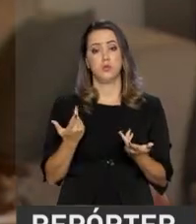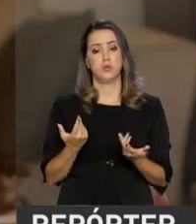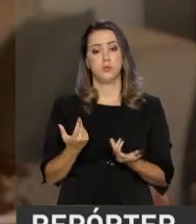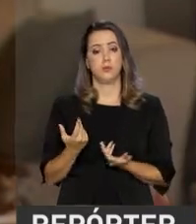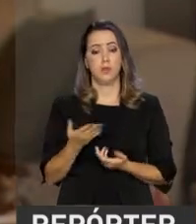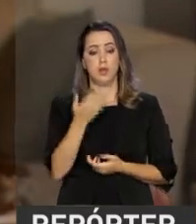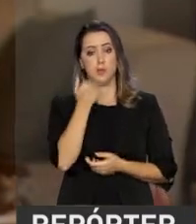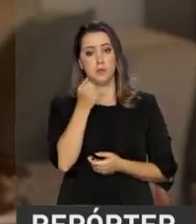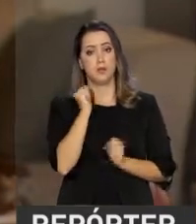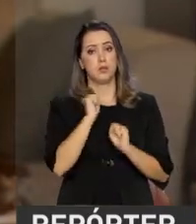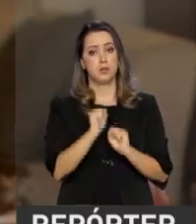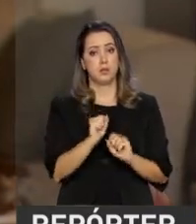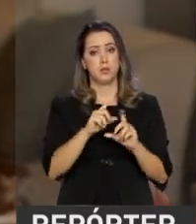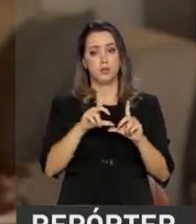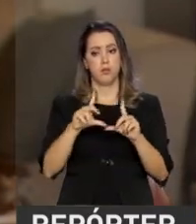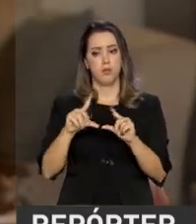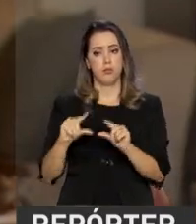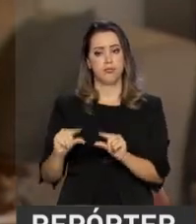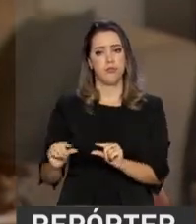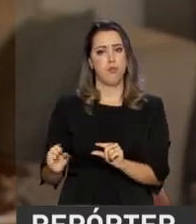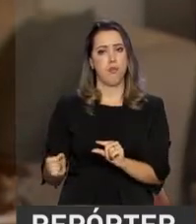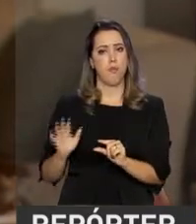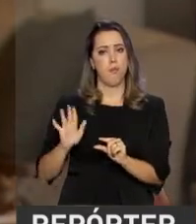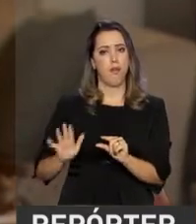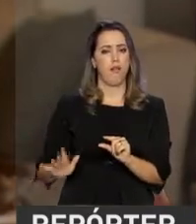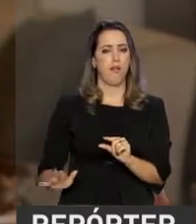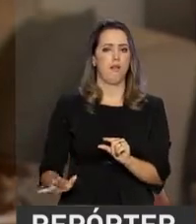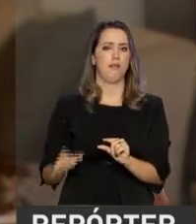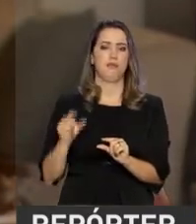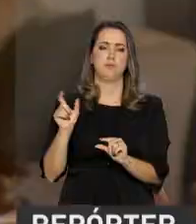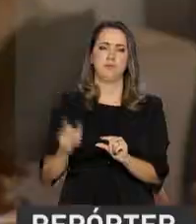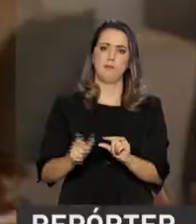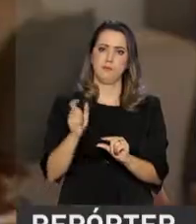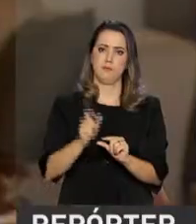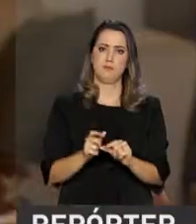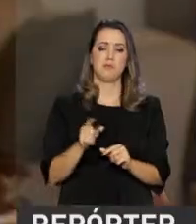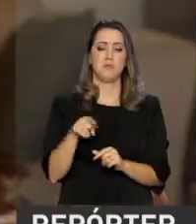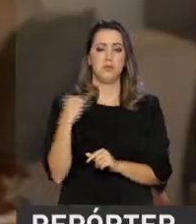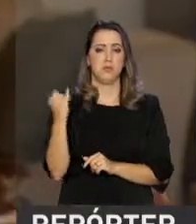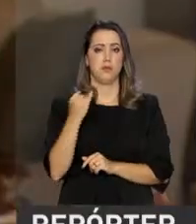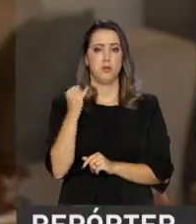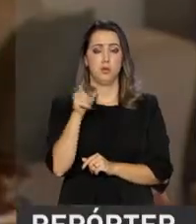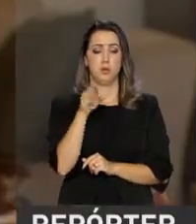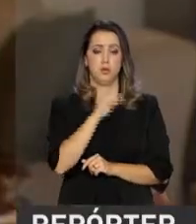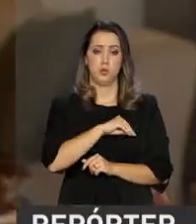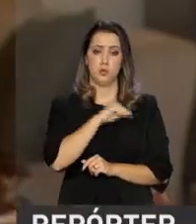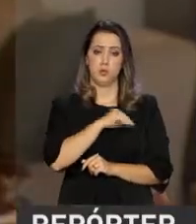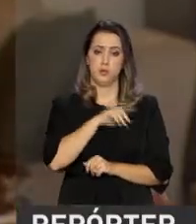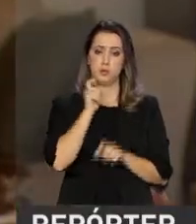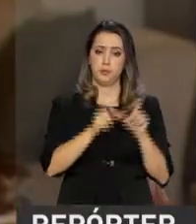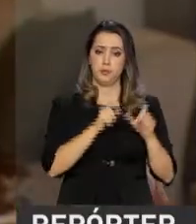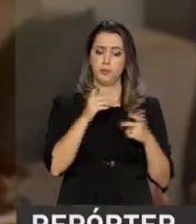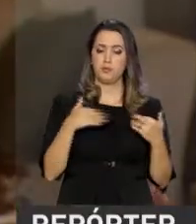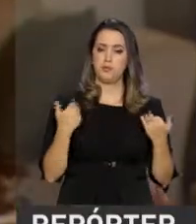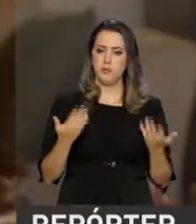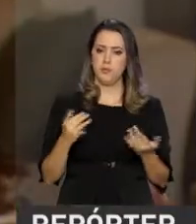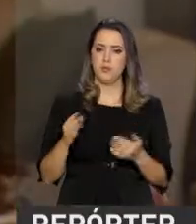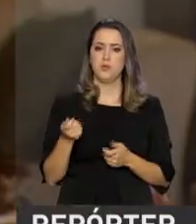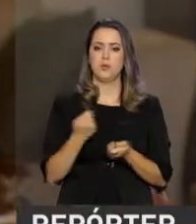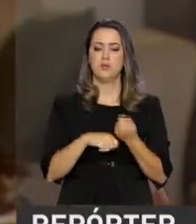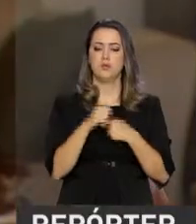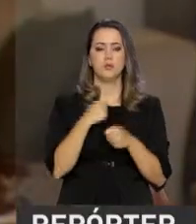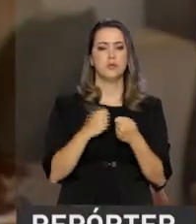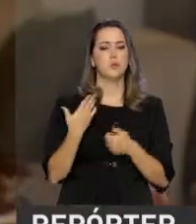alimentação caiu em uma casa muito um salário dessas pessoas de fato isso pesou e a economia é um dos fatores